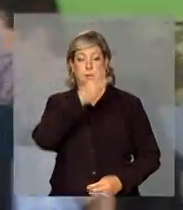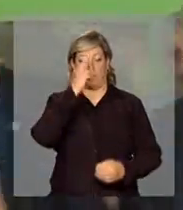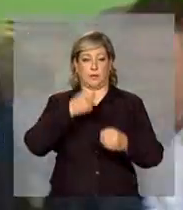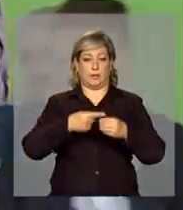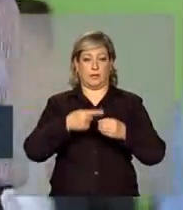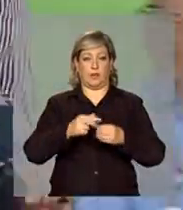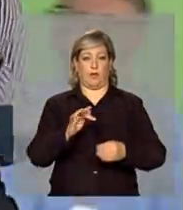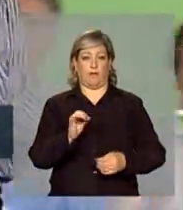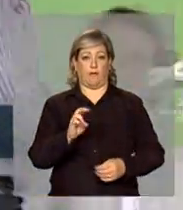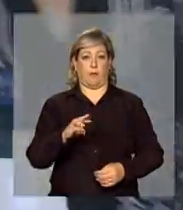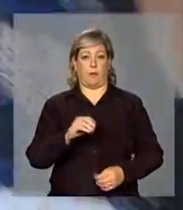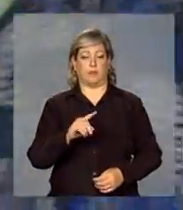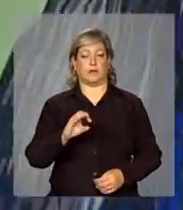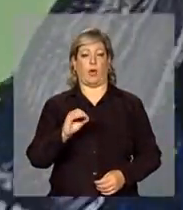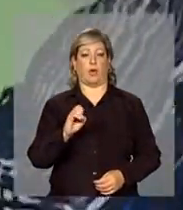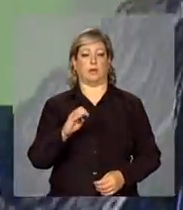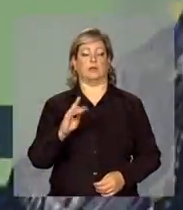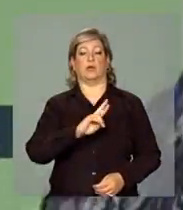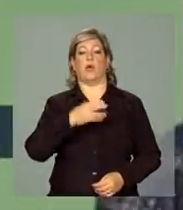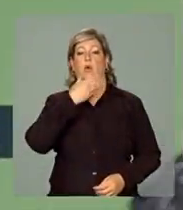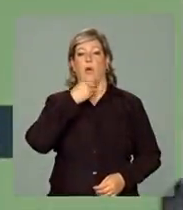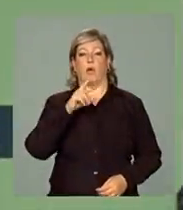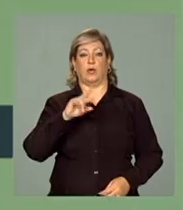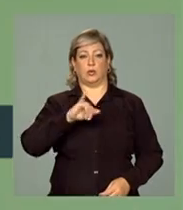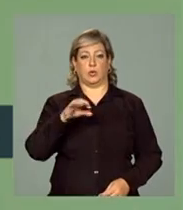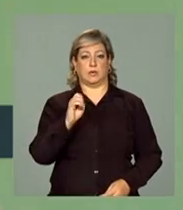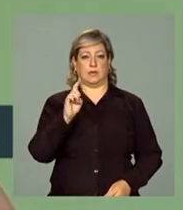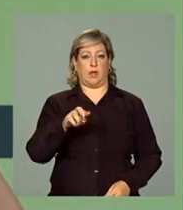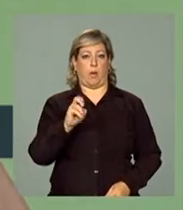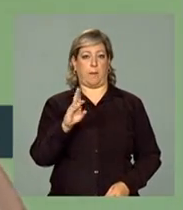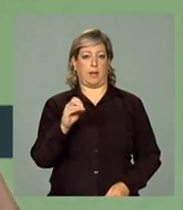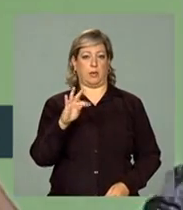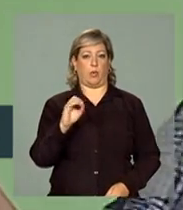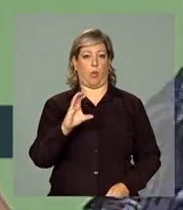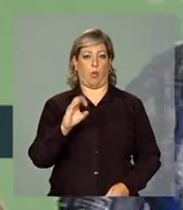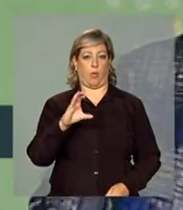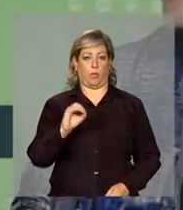Município de Formosa do Oeste, José Roberto Coco.